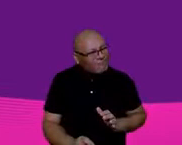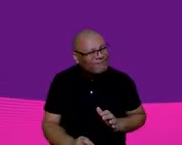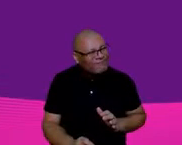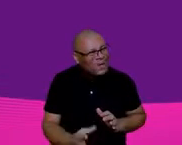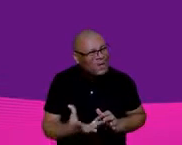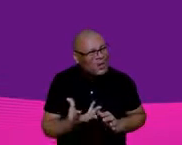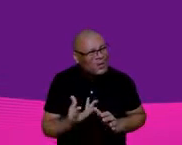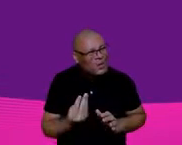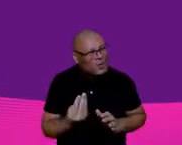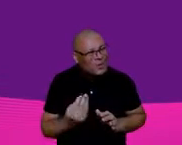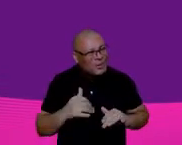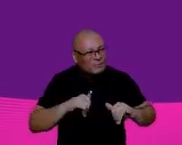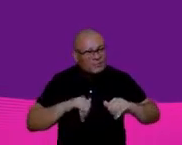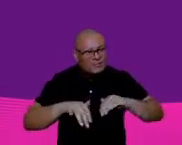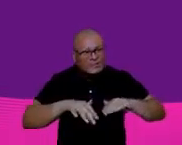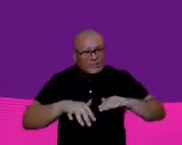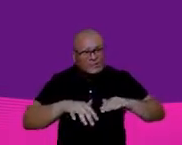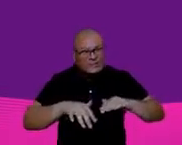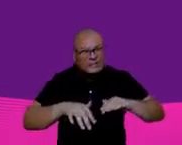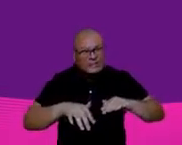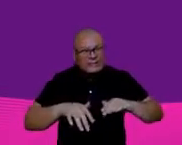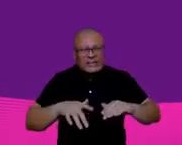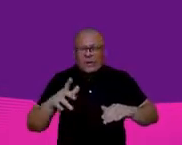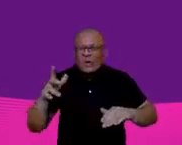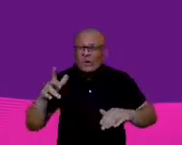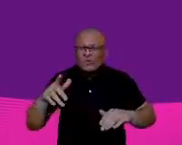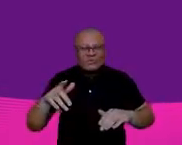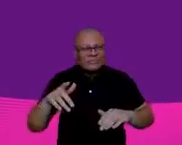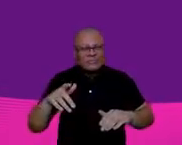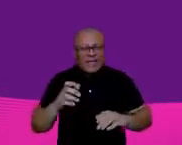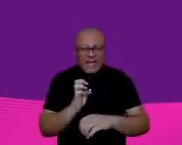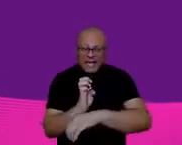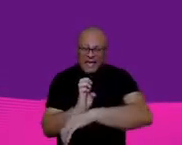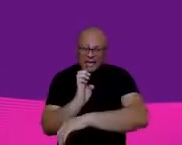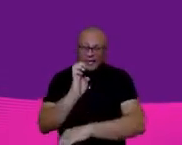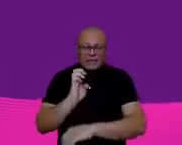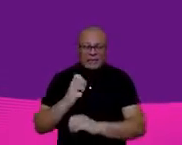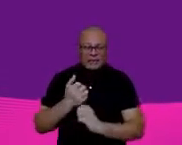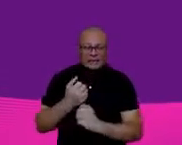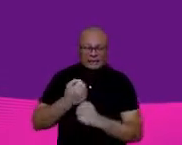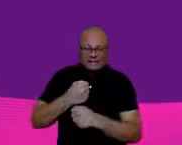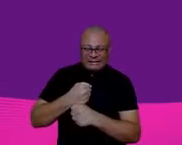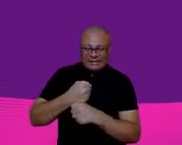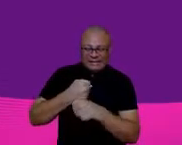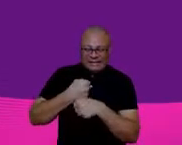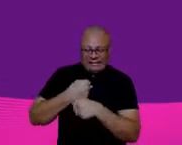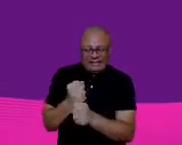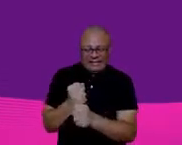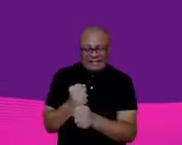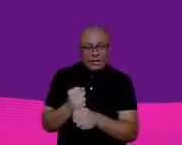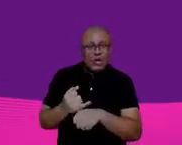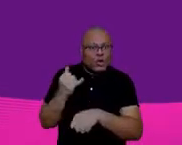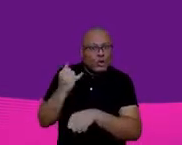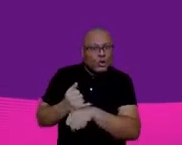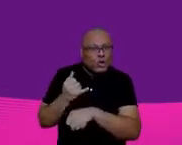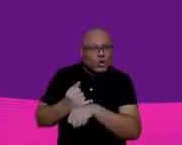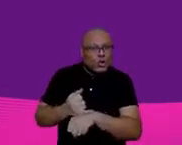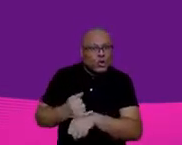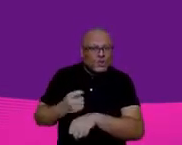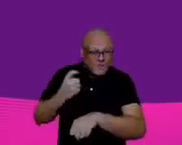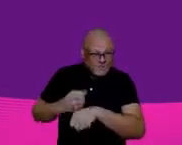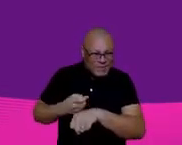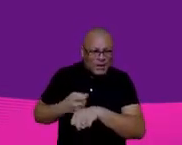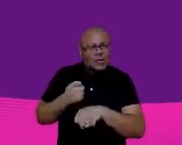numa coluna muito rígida, nós podemos entrar com outros tipos de acessórios, por assim dizer,